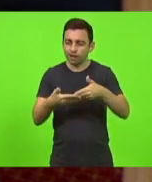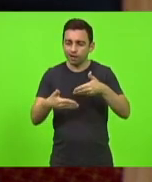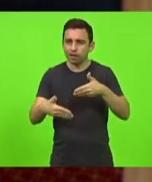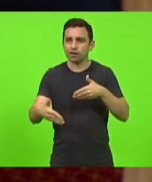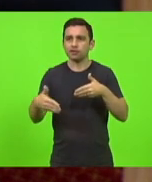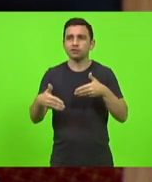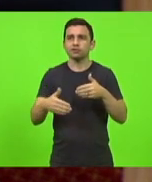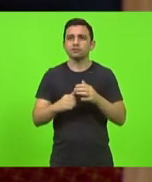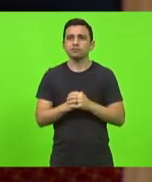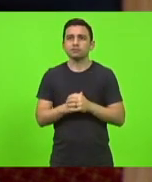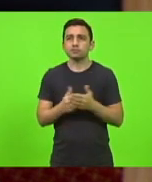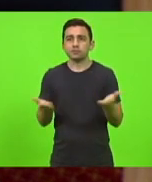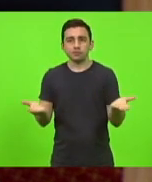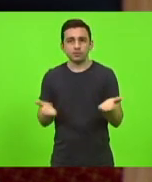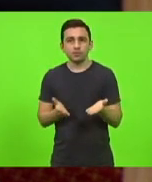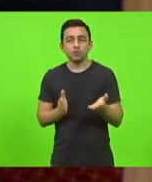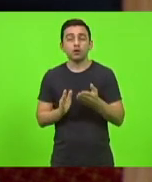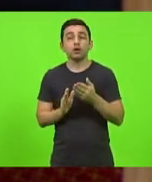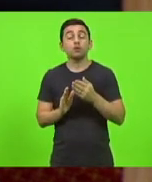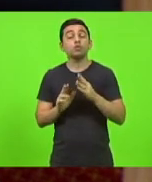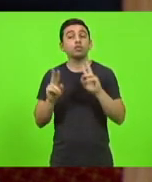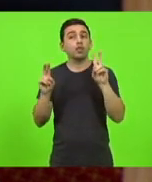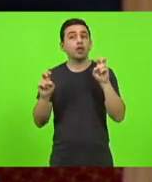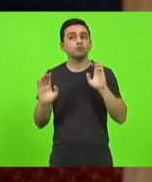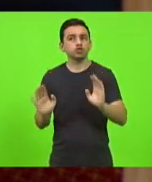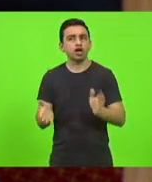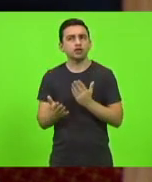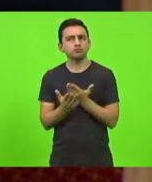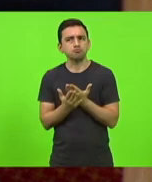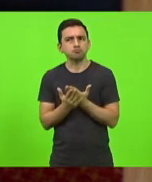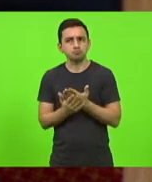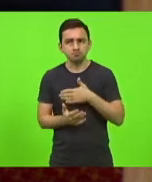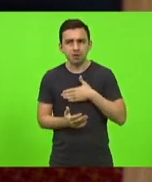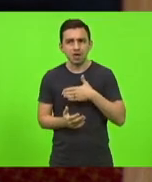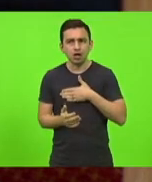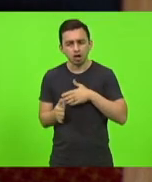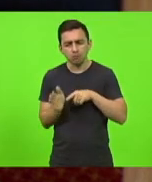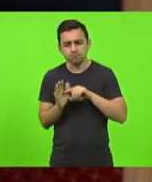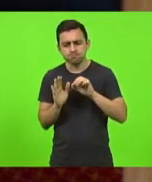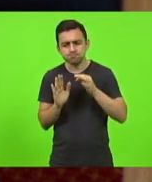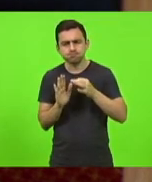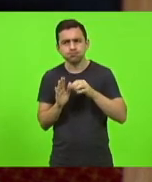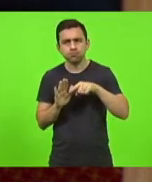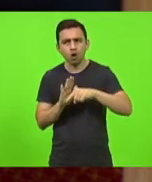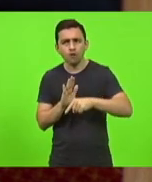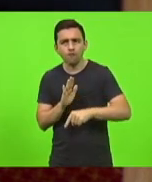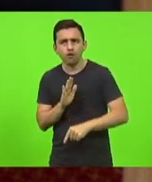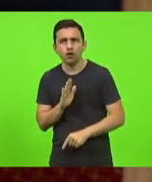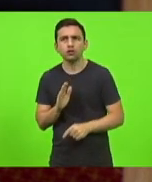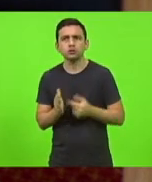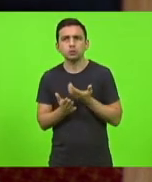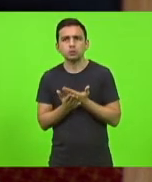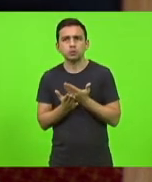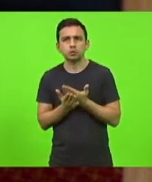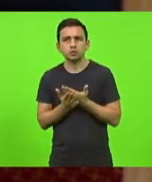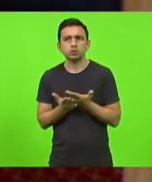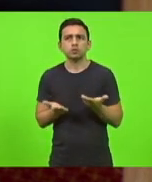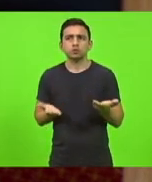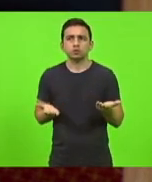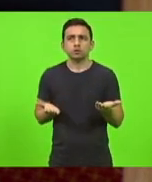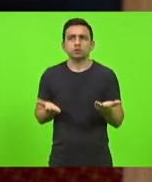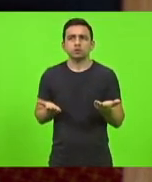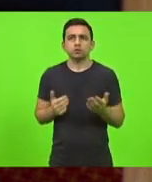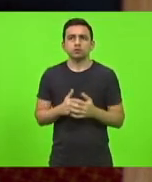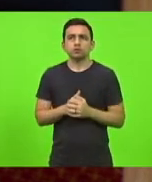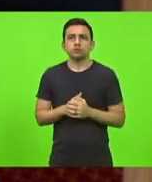ano, esta matéria foi estudada, pelo menos por mim, com bastante profundidade. E o